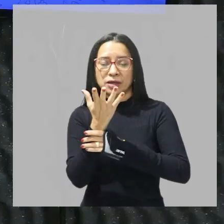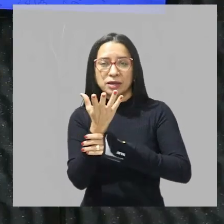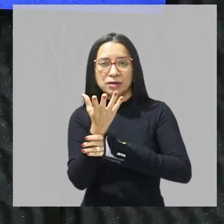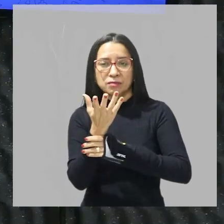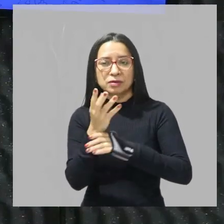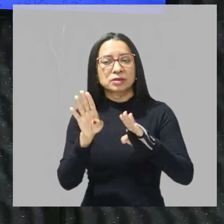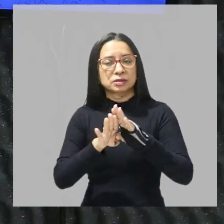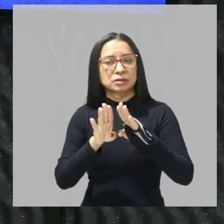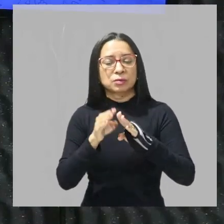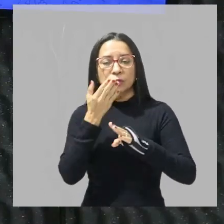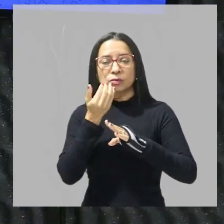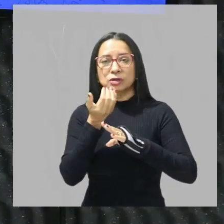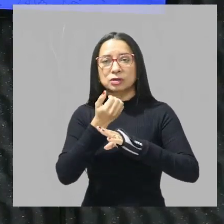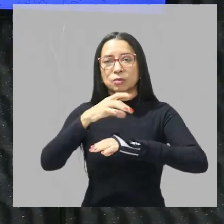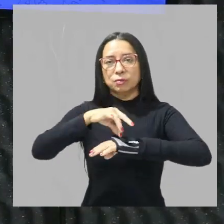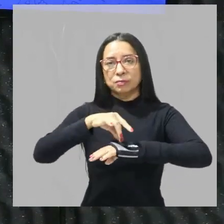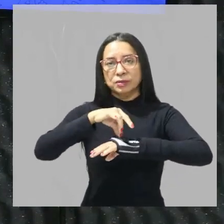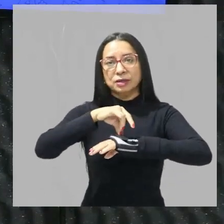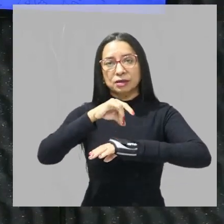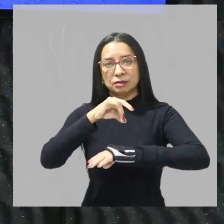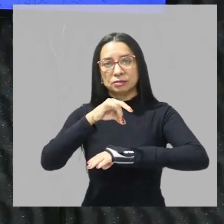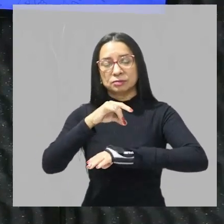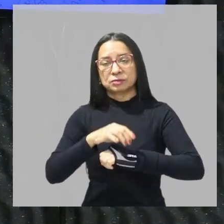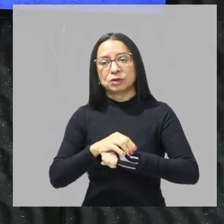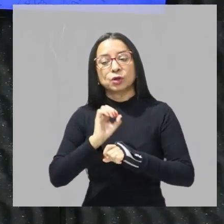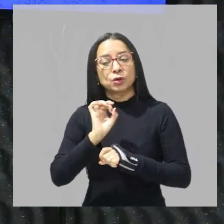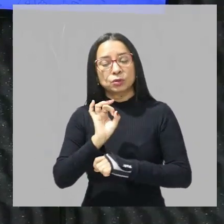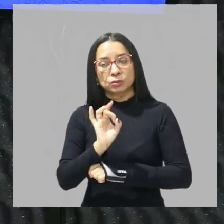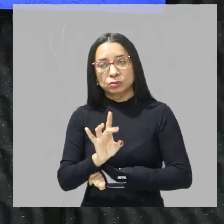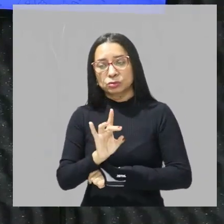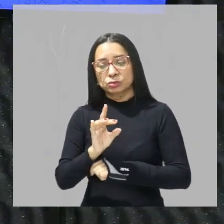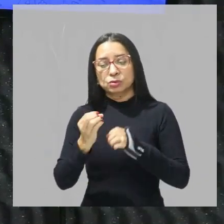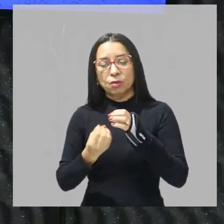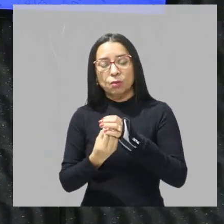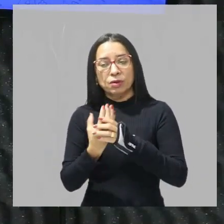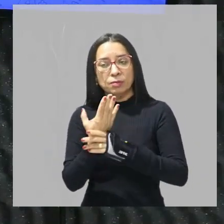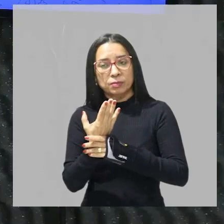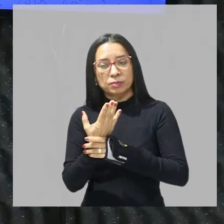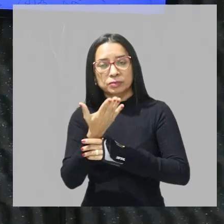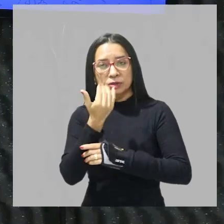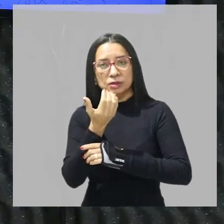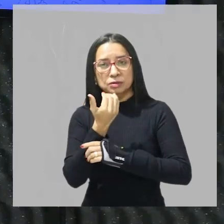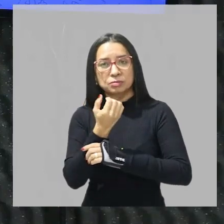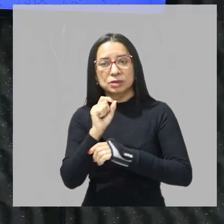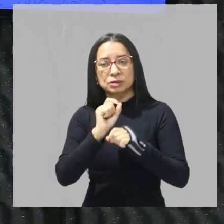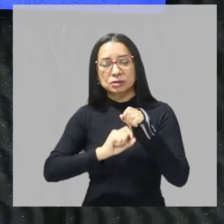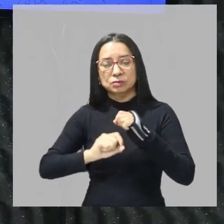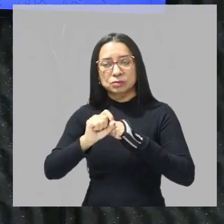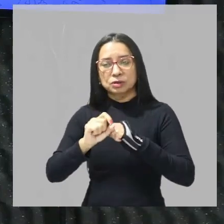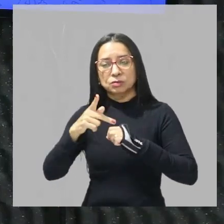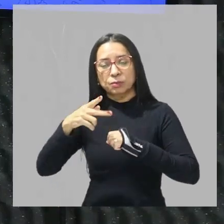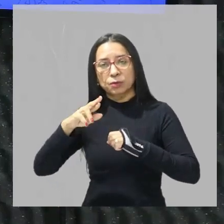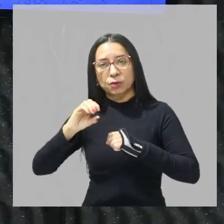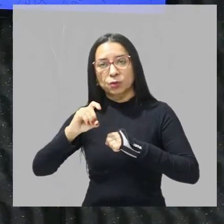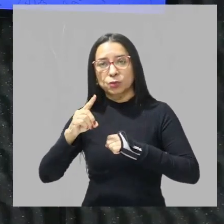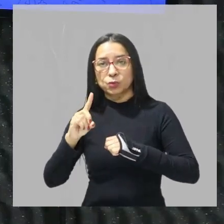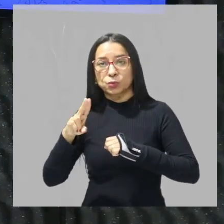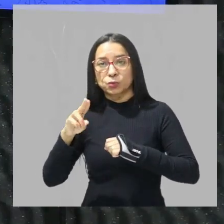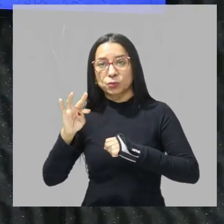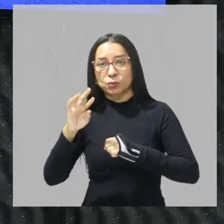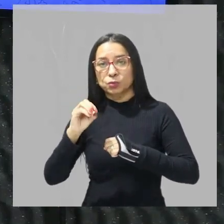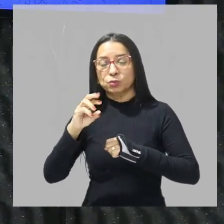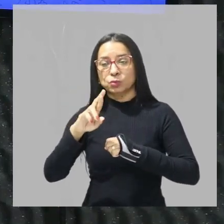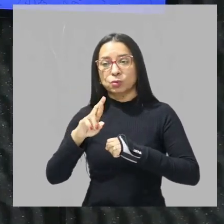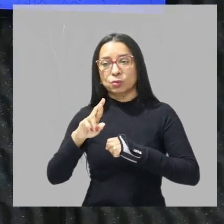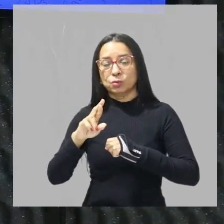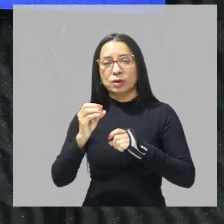que eu saiba, só o herbívoro que se alimenta do produtor. Mas o carnívoro também se alimenta do produtor, por quê? É de